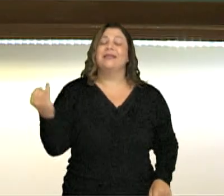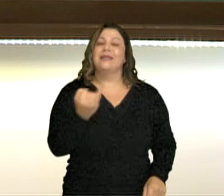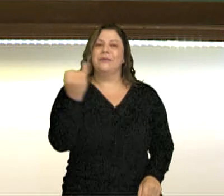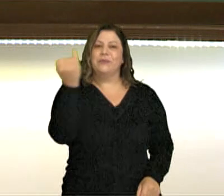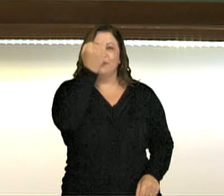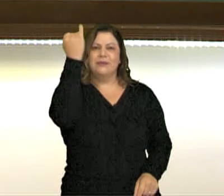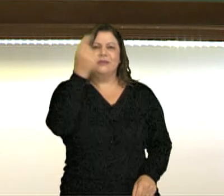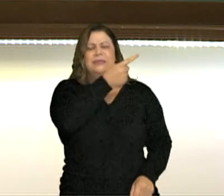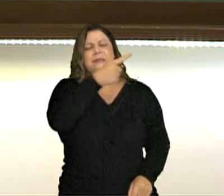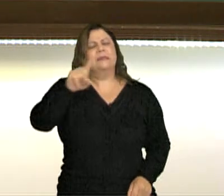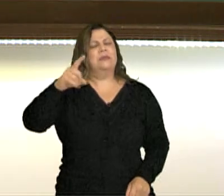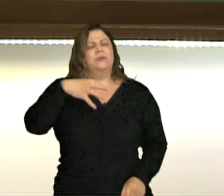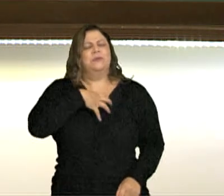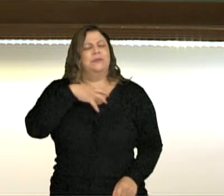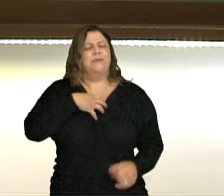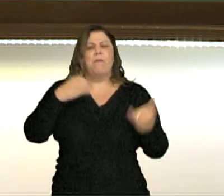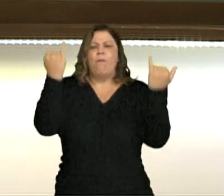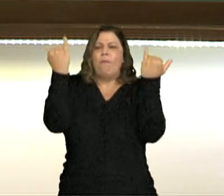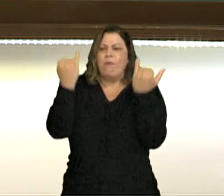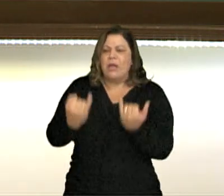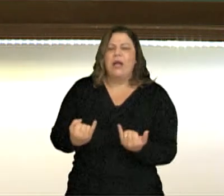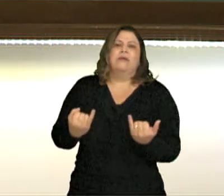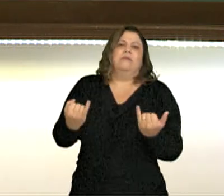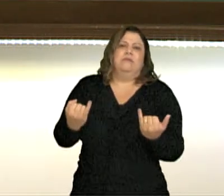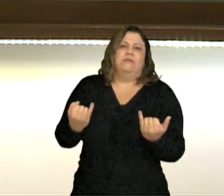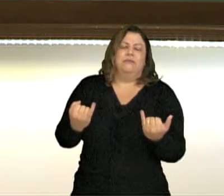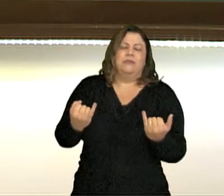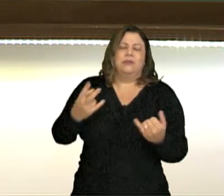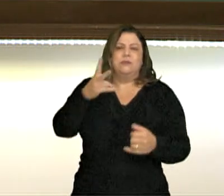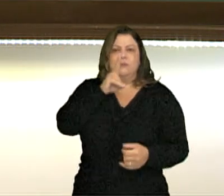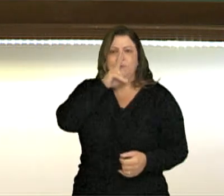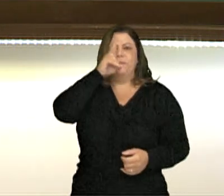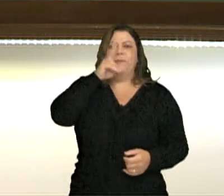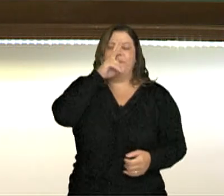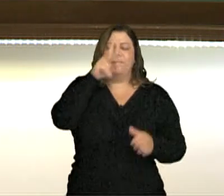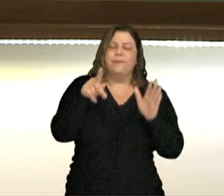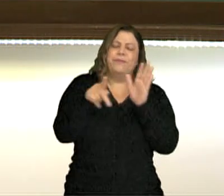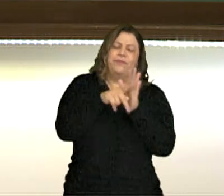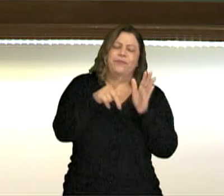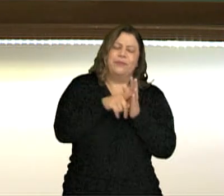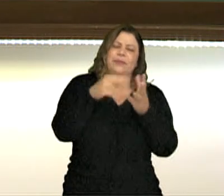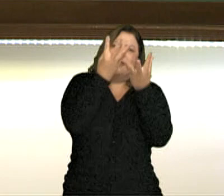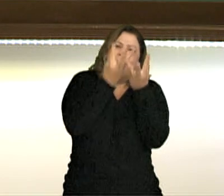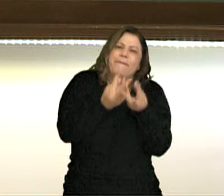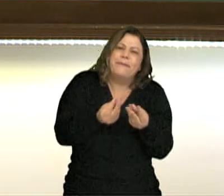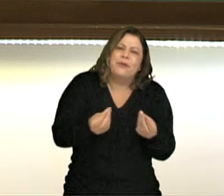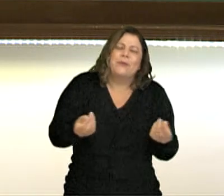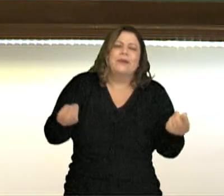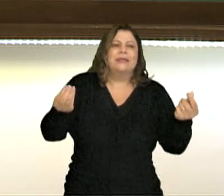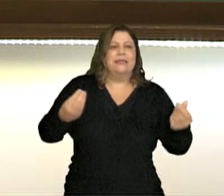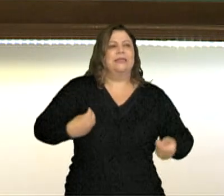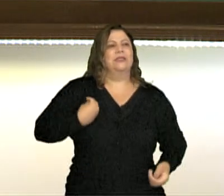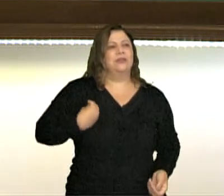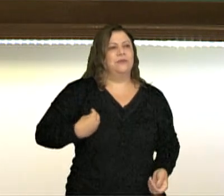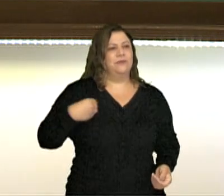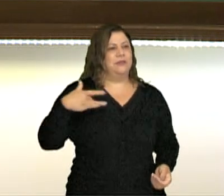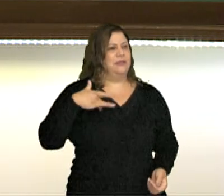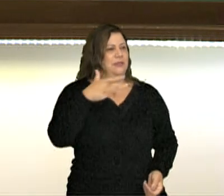sentir mais magro, mais forte, mas para o meu bem-estar, para a melhora da minha saúde no geral.